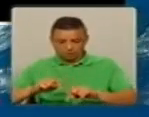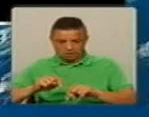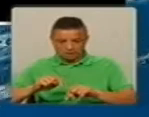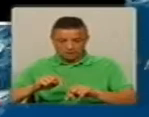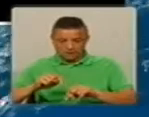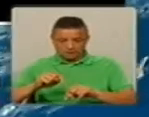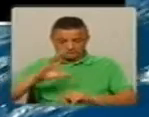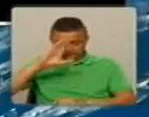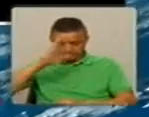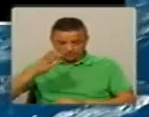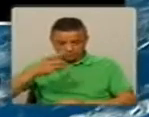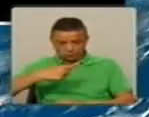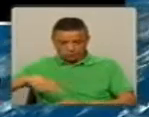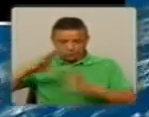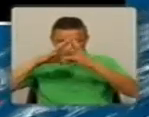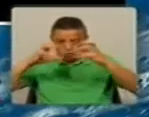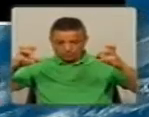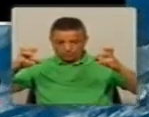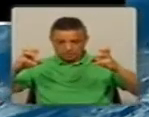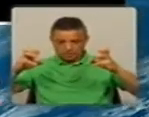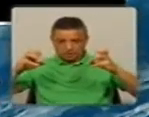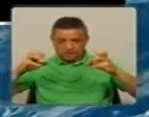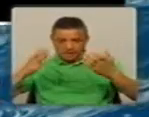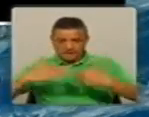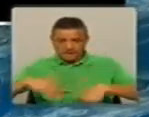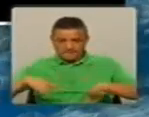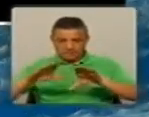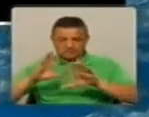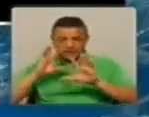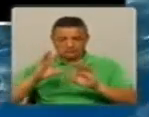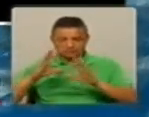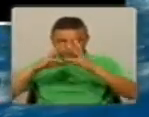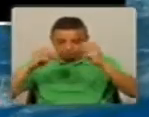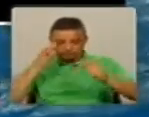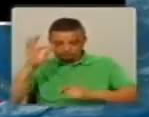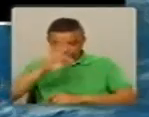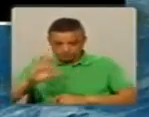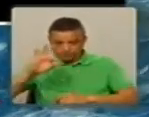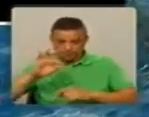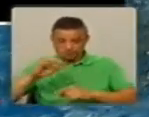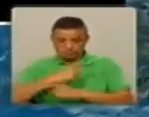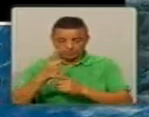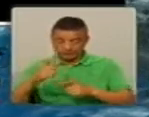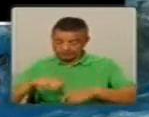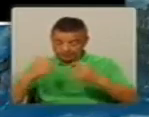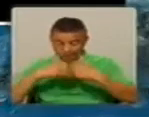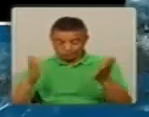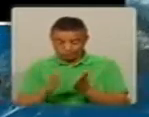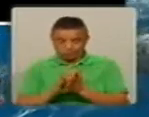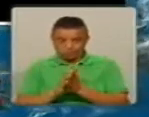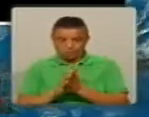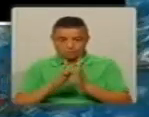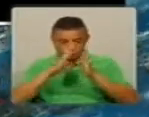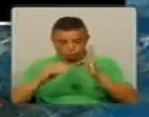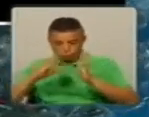E nós sabemos que é constituído por nuvens extremamente densas, mas também por, sim, neblina. E isso é que estraga tudo. Por uma razão muito simples. É que os modelos